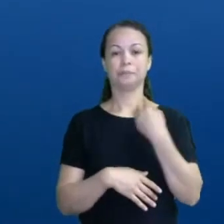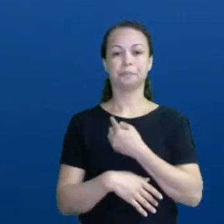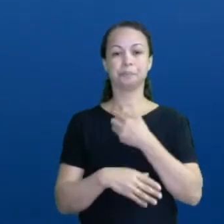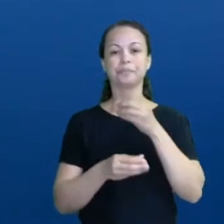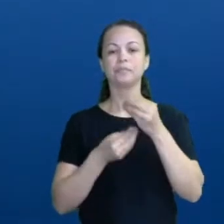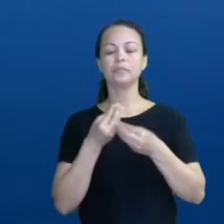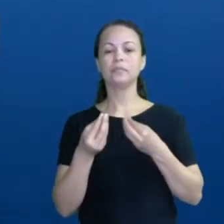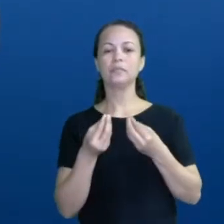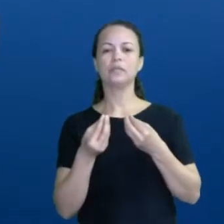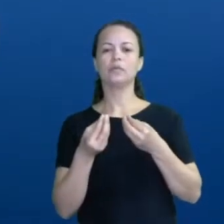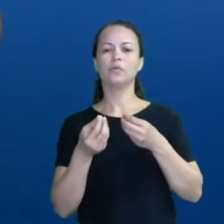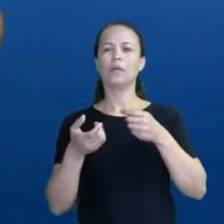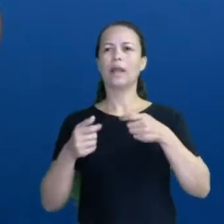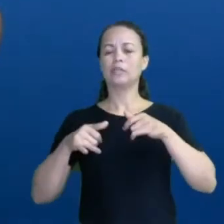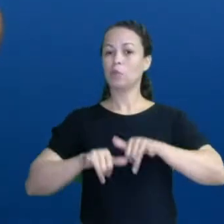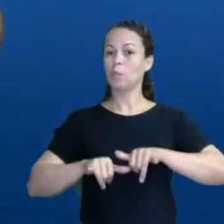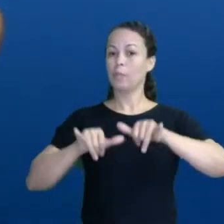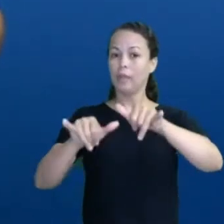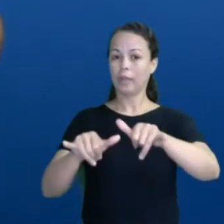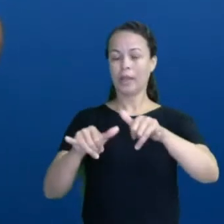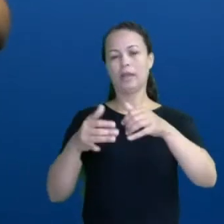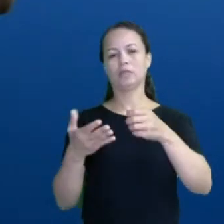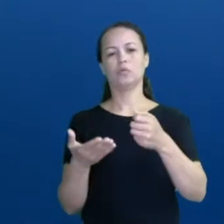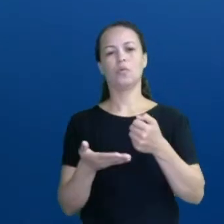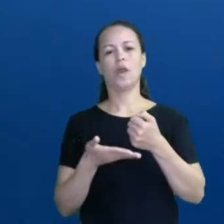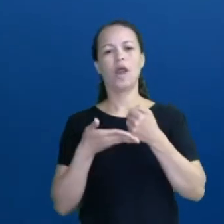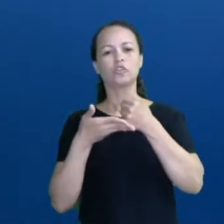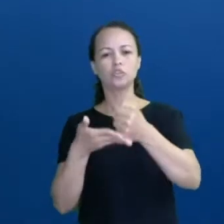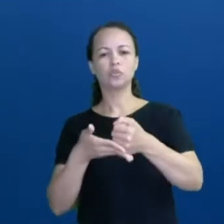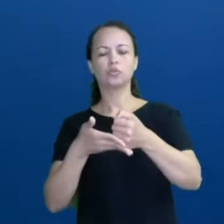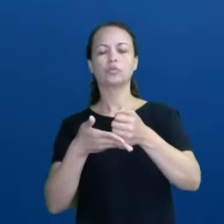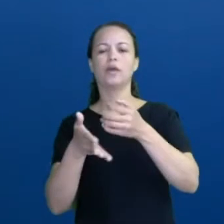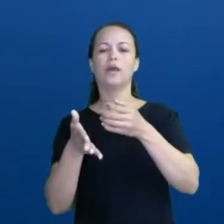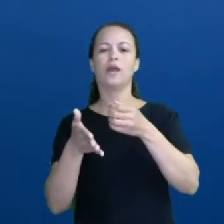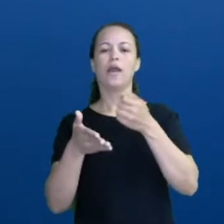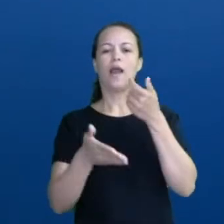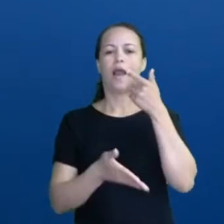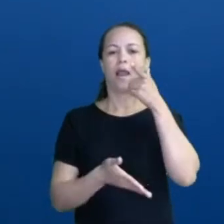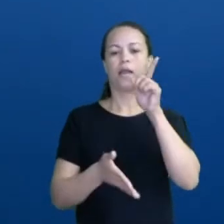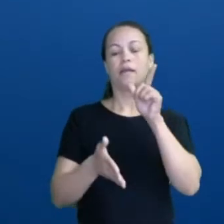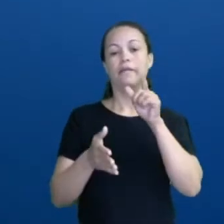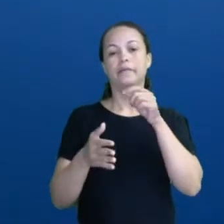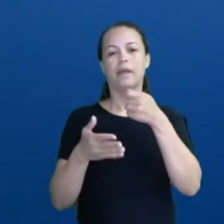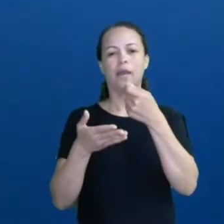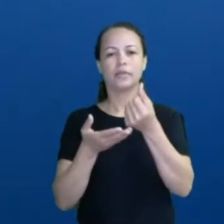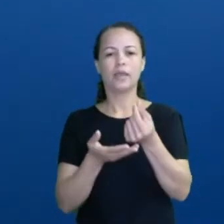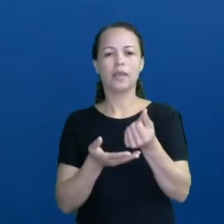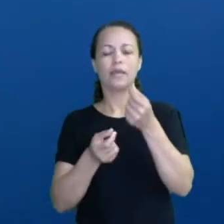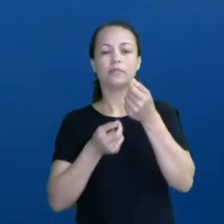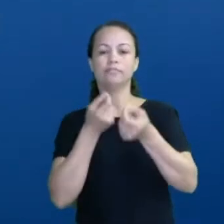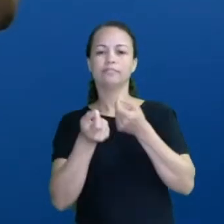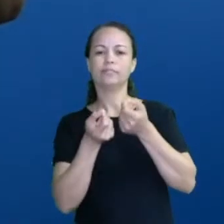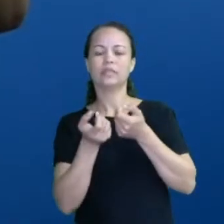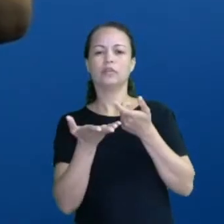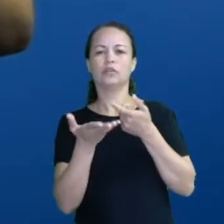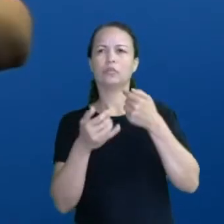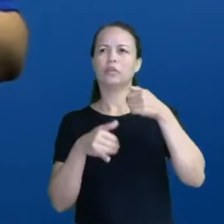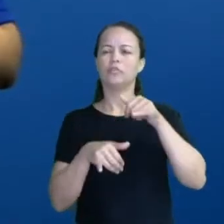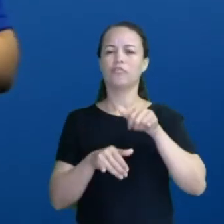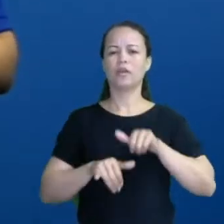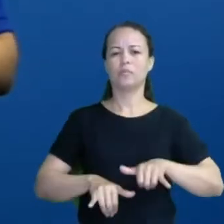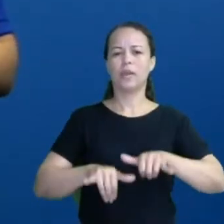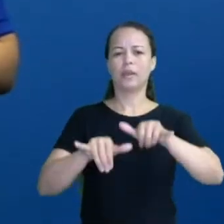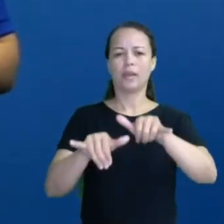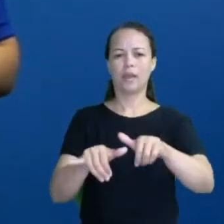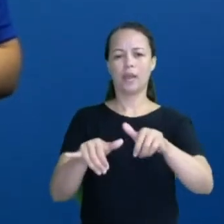no caso do mercado, ajuda a ganhar dinheiro, porque se a gente faz lá a nossa listinha, vai no mercado e compra só